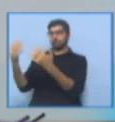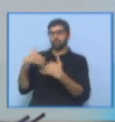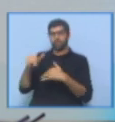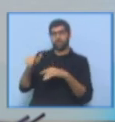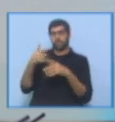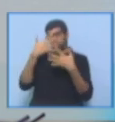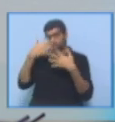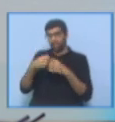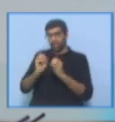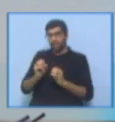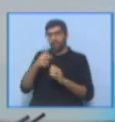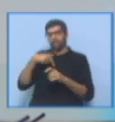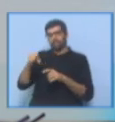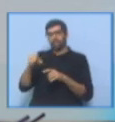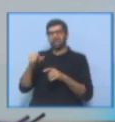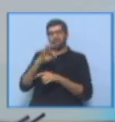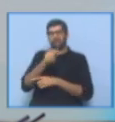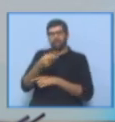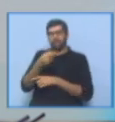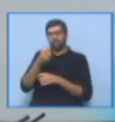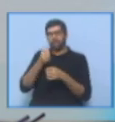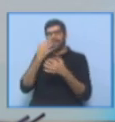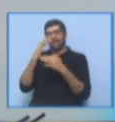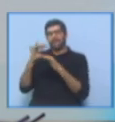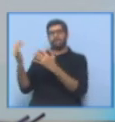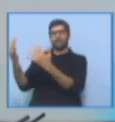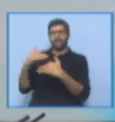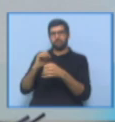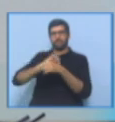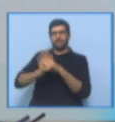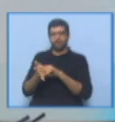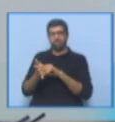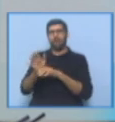que esta situação dos 49 migrantes que estão no Mediterrâneo